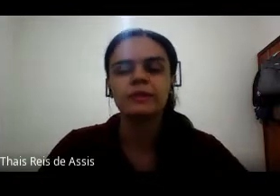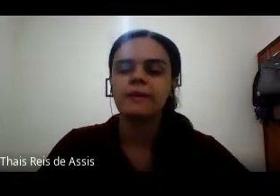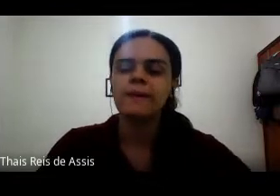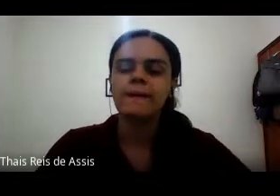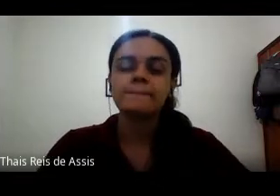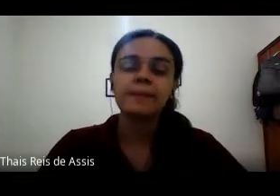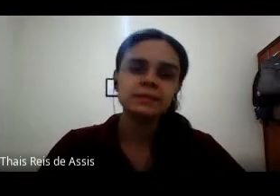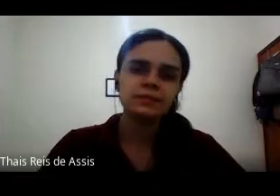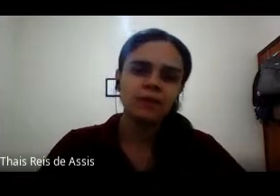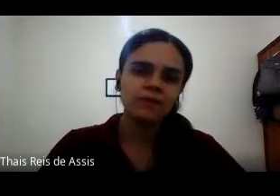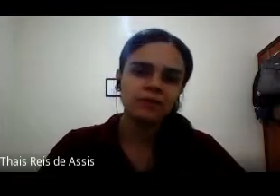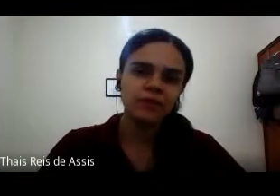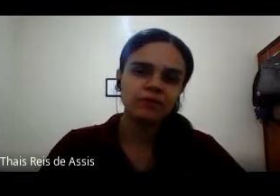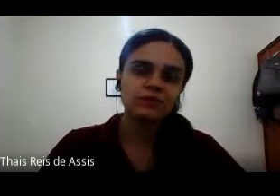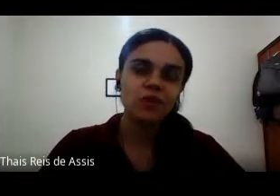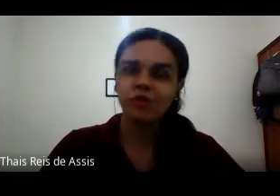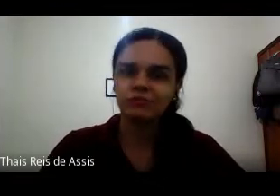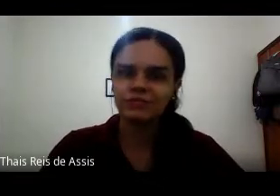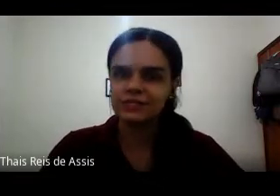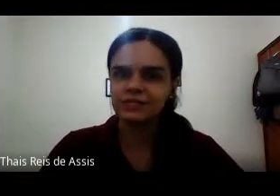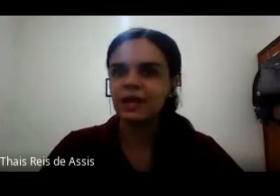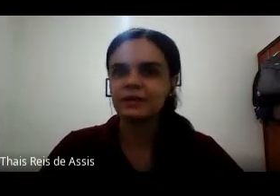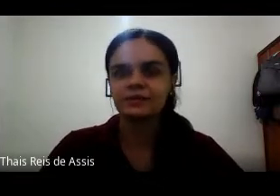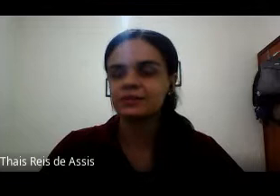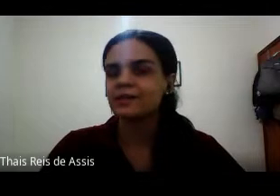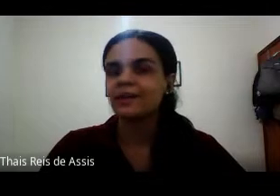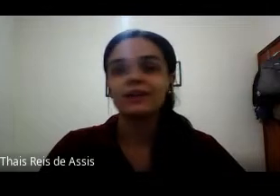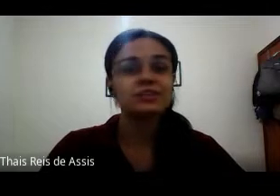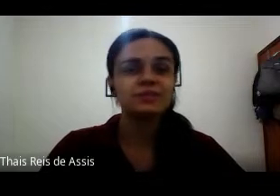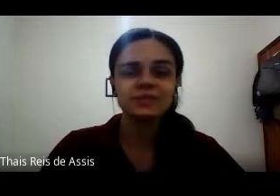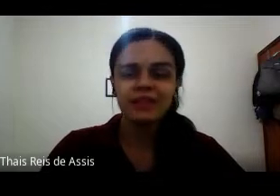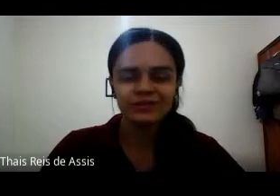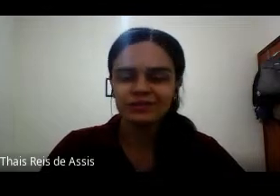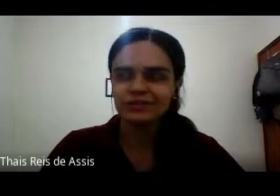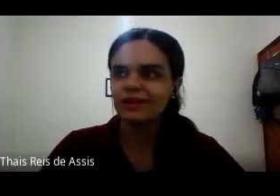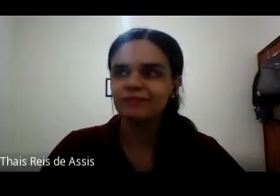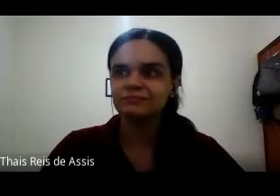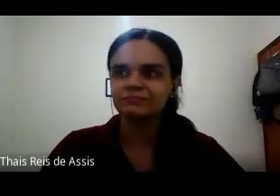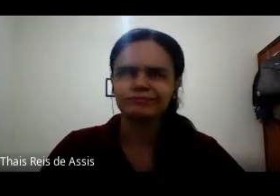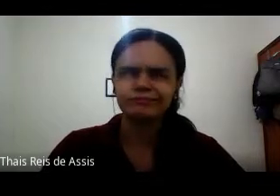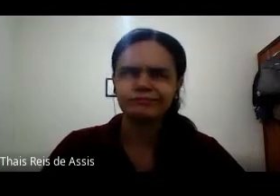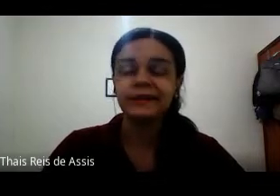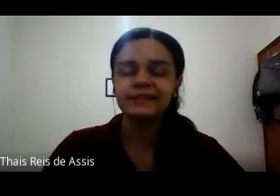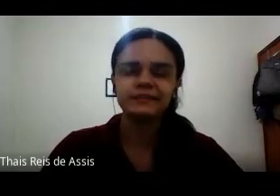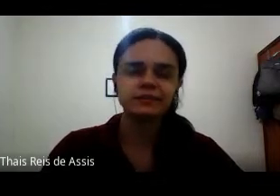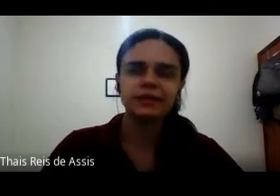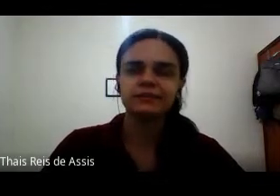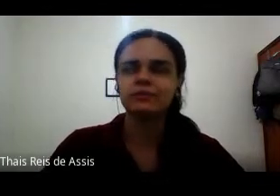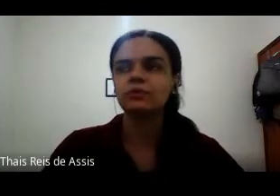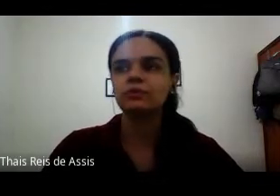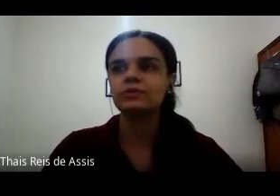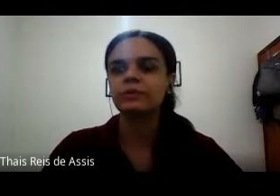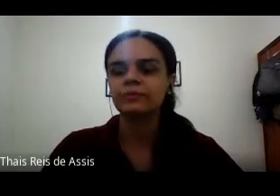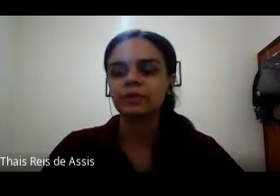anteriormente, passam a compor o nosso rol de necessidades. A gente não precisava de... 10 anos atrás,